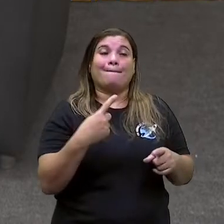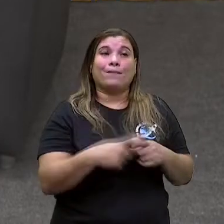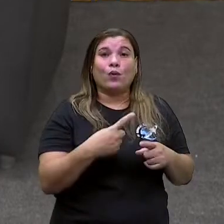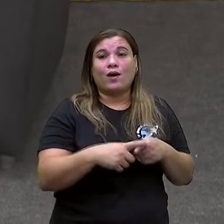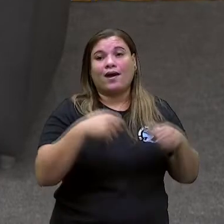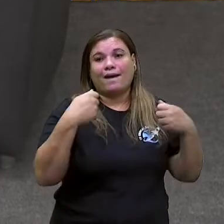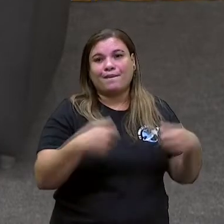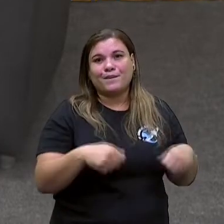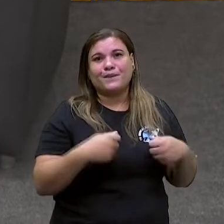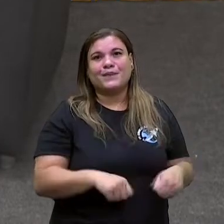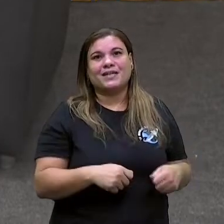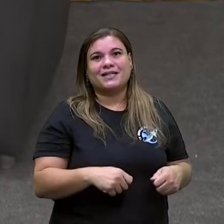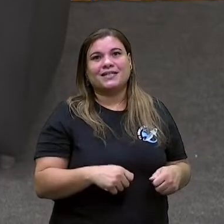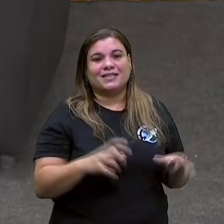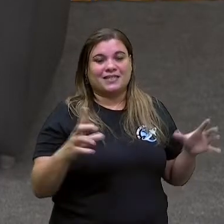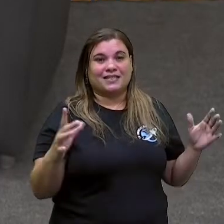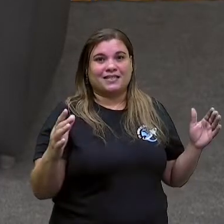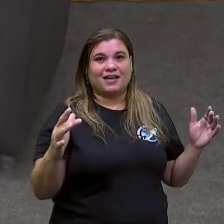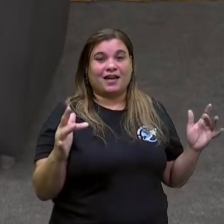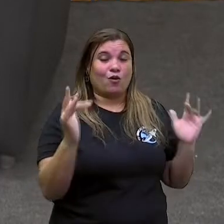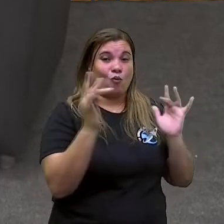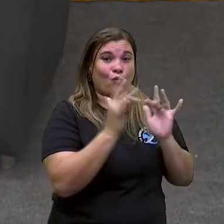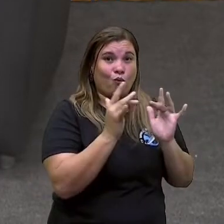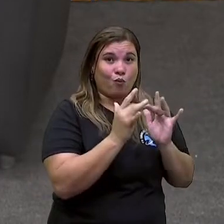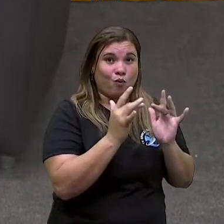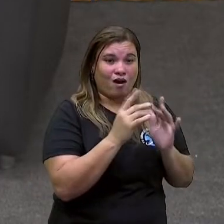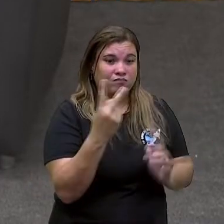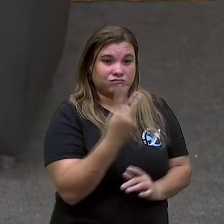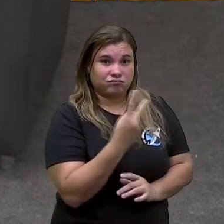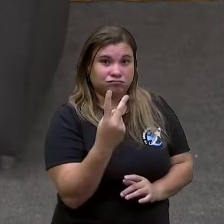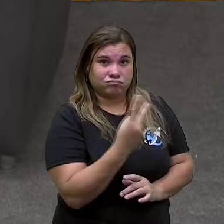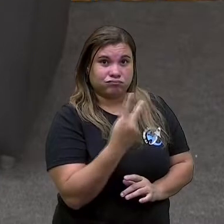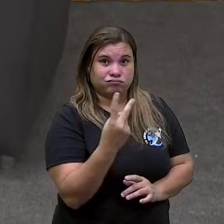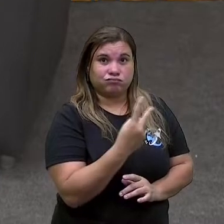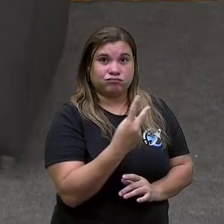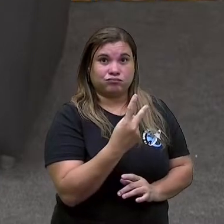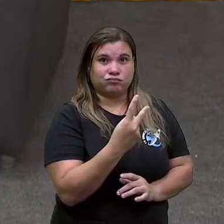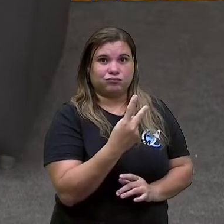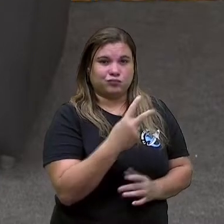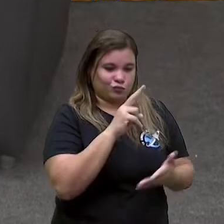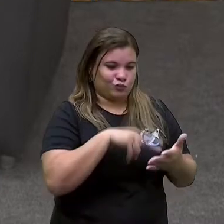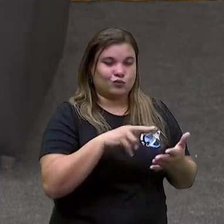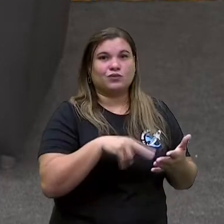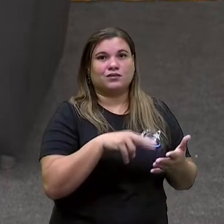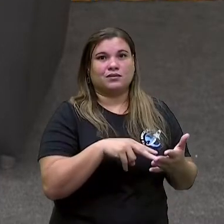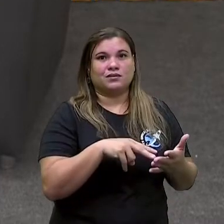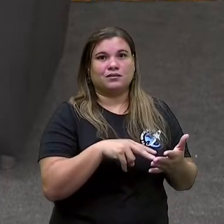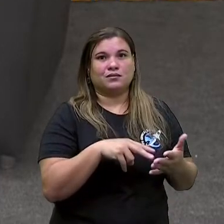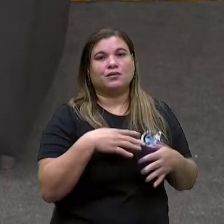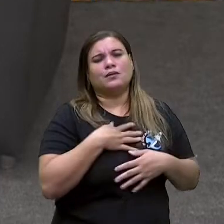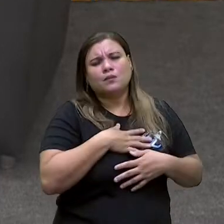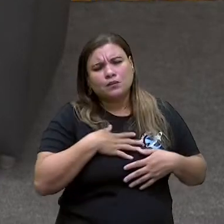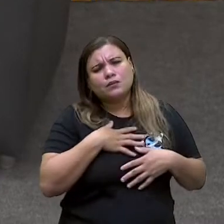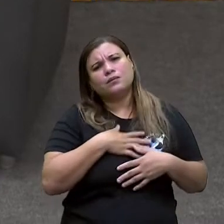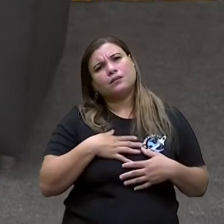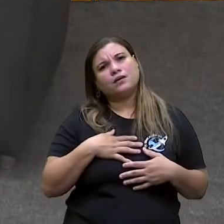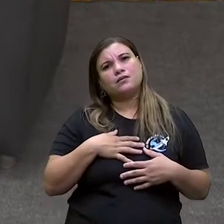precisa criar conexões. Os neurônios não estão reparados, são bilhões de neurônios. Nós somos